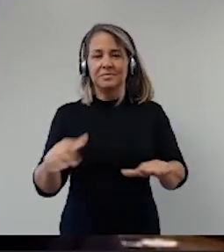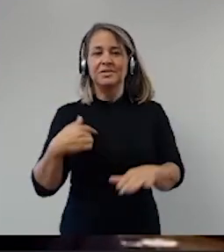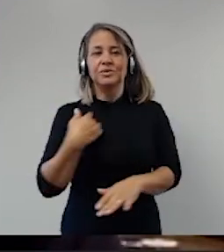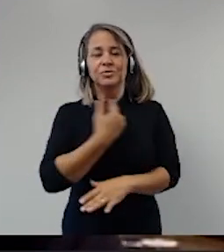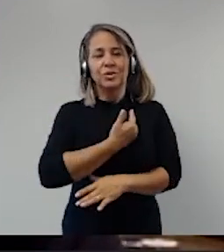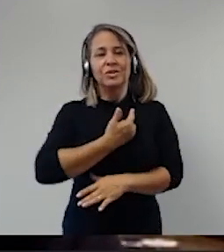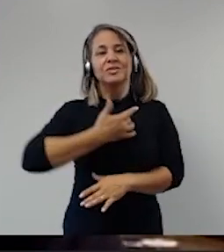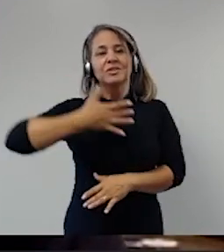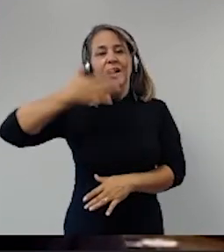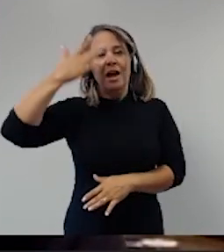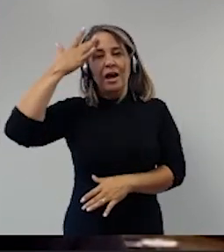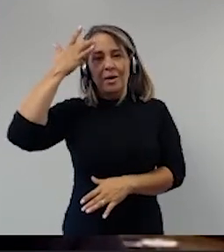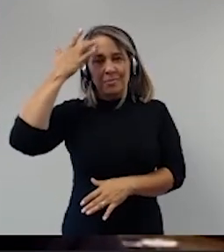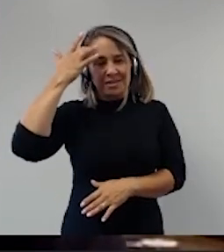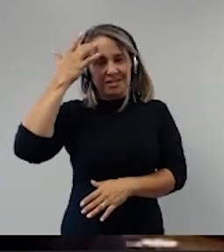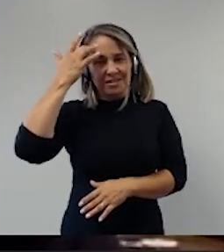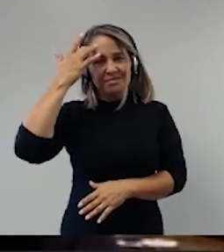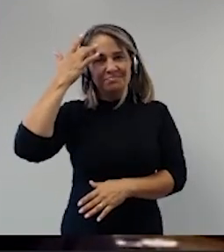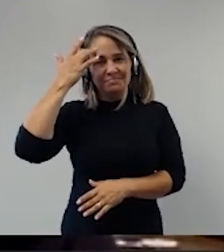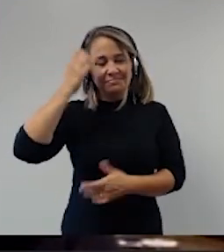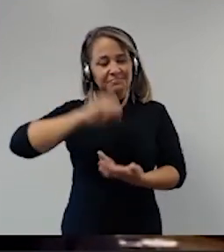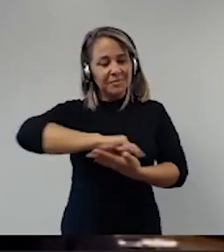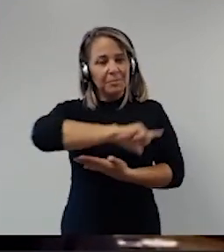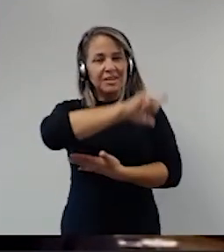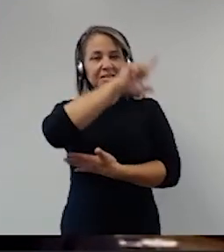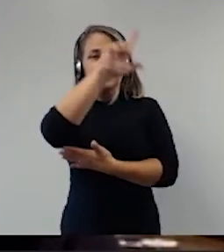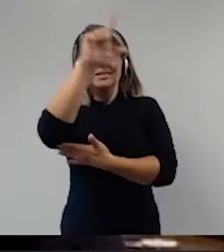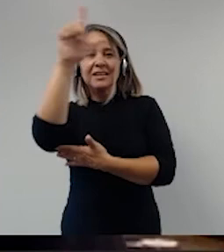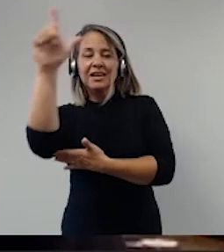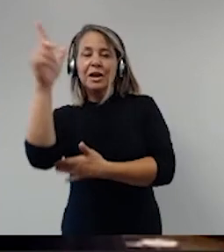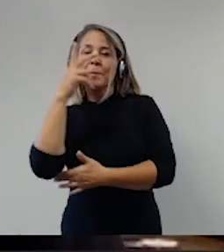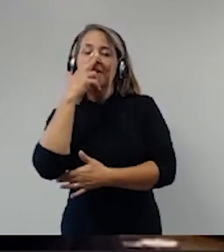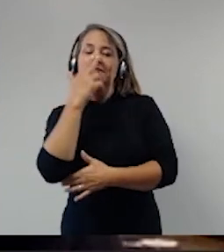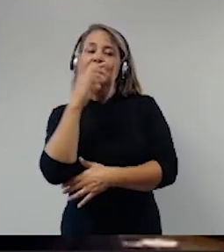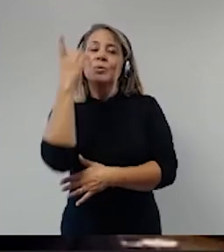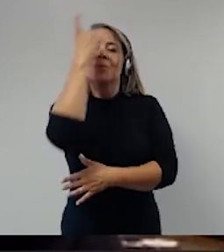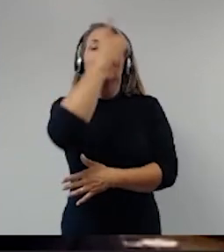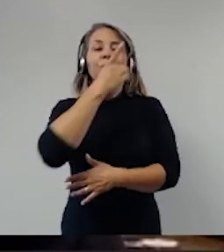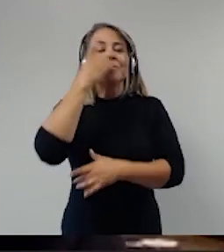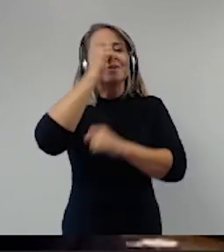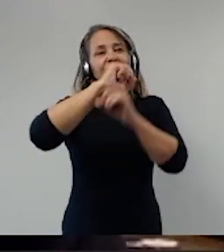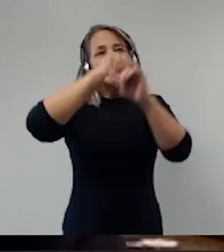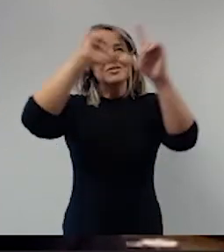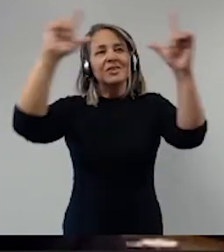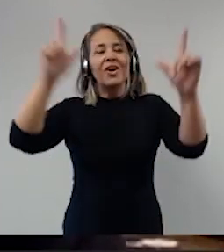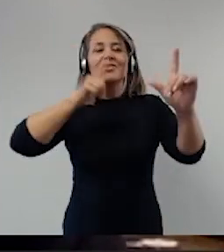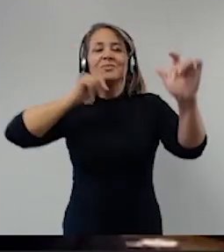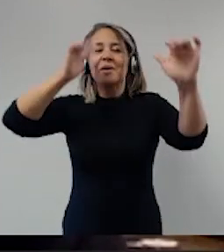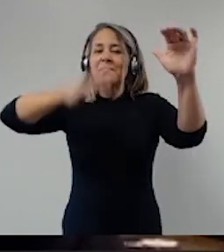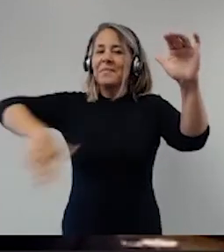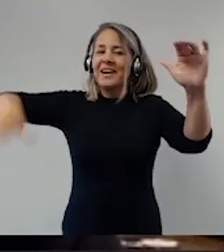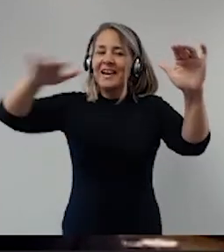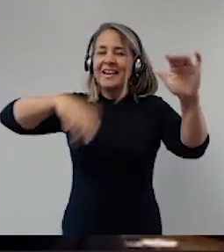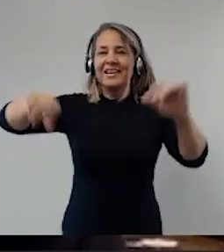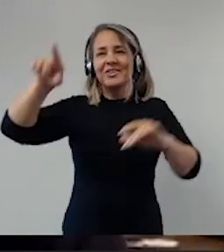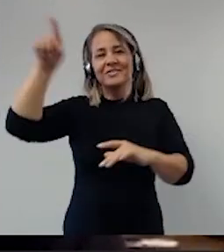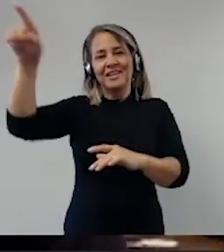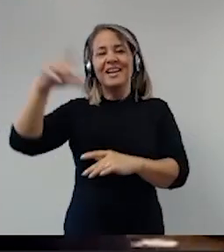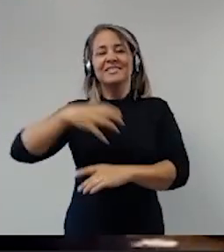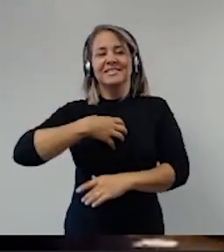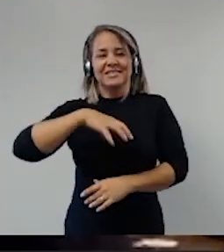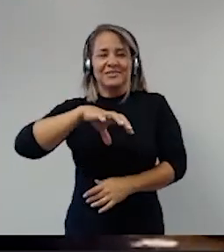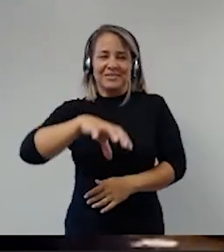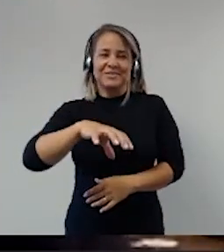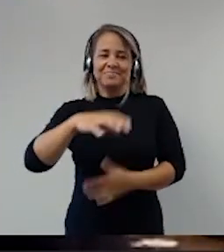nosso amanhecer, Sara, seja como um domingo ensolarado numa praia bela aí da cidade de Salvador.